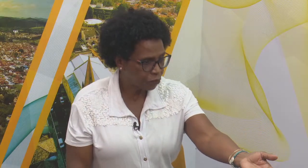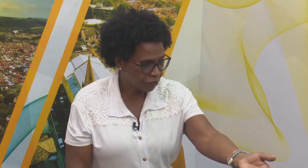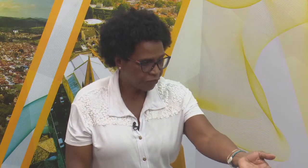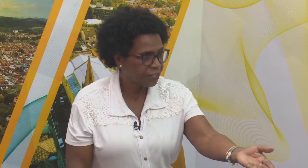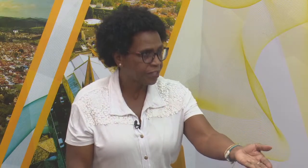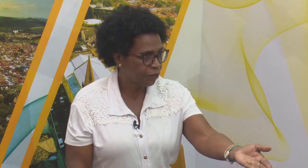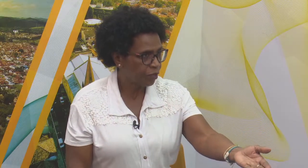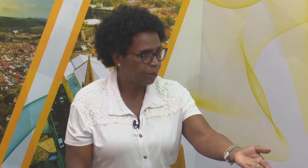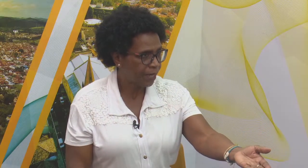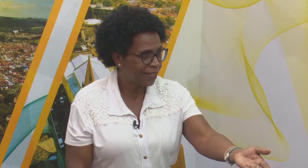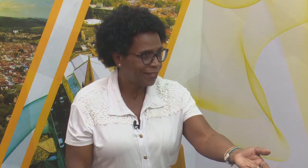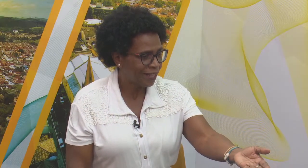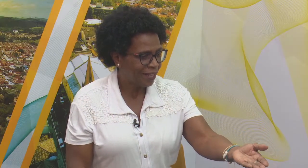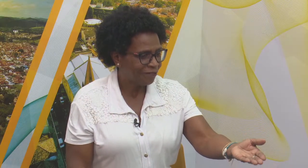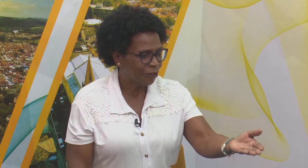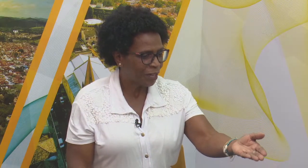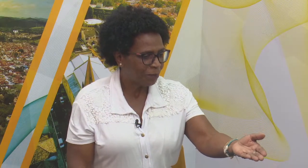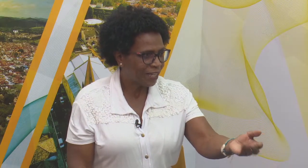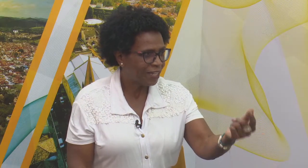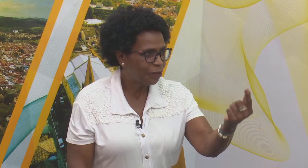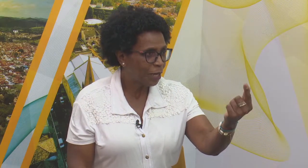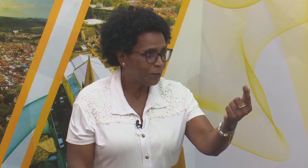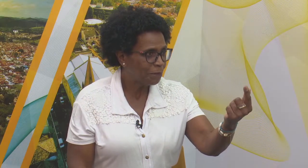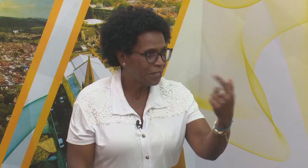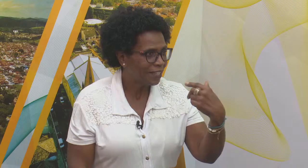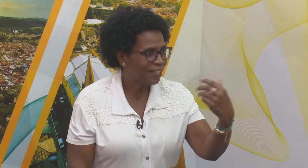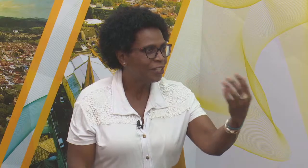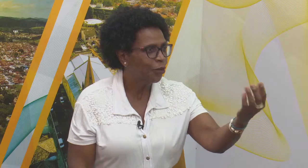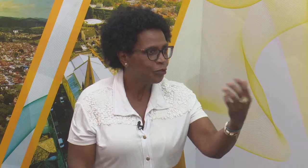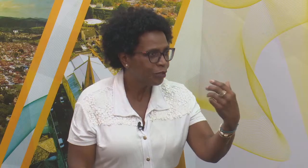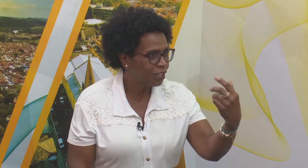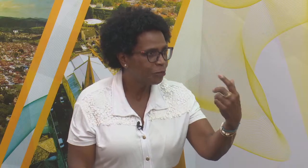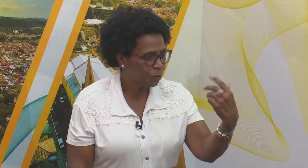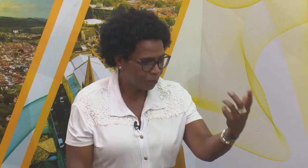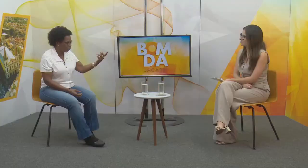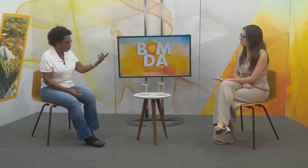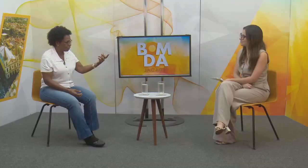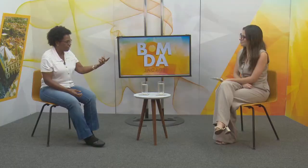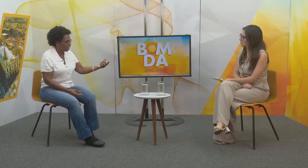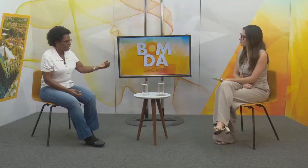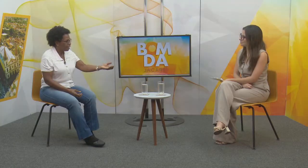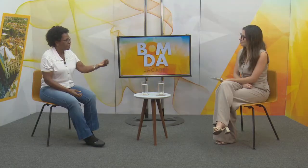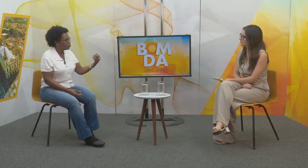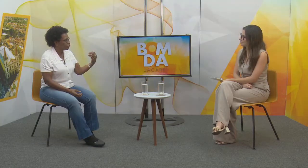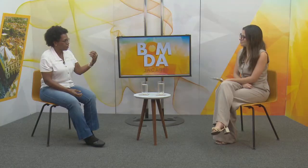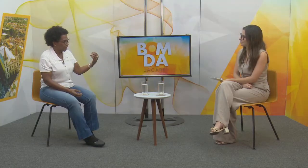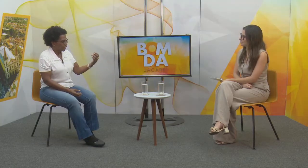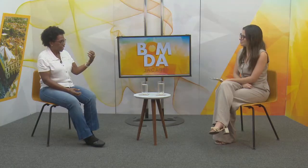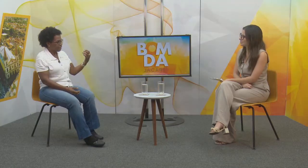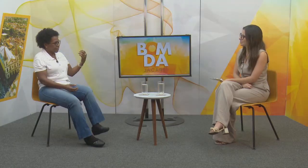copo, o que você vai fazer? Você vai olhar para ele. Também. Vai olhar para ele e olhar para mim. E nós olhamos uma para a outra.